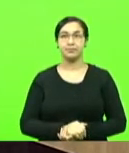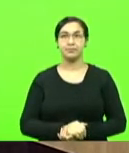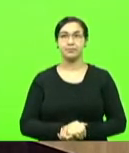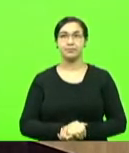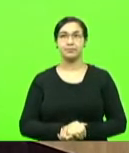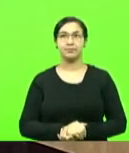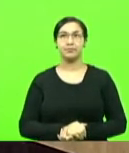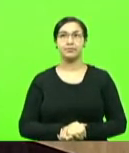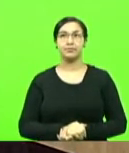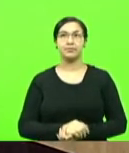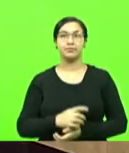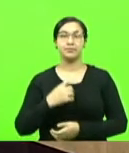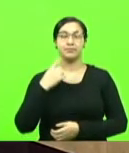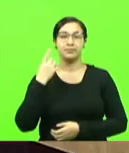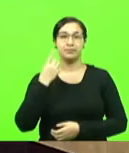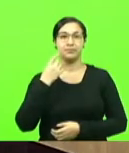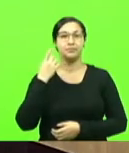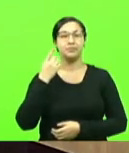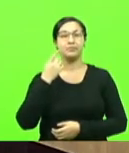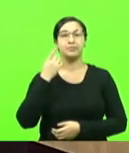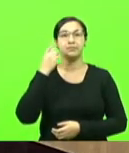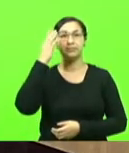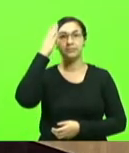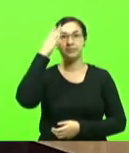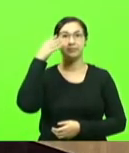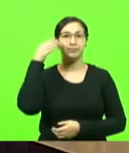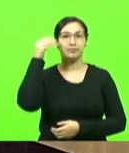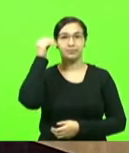Como vota deputada Luciane Carminati?